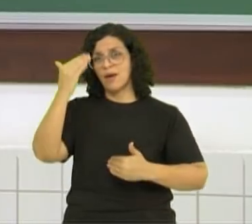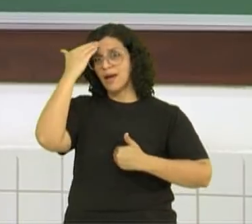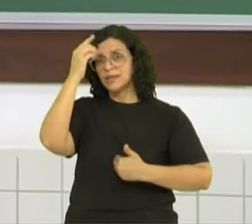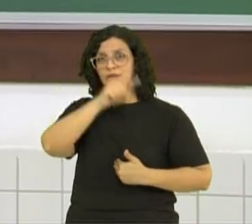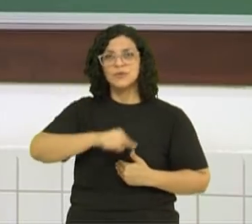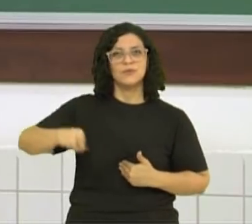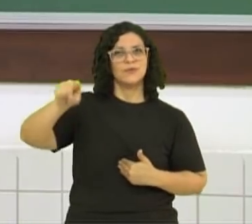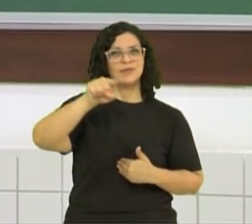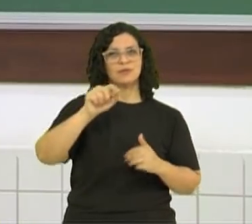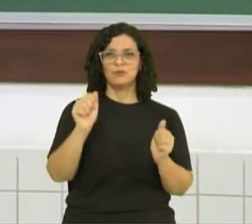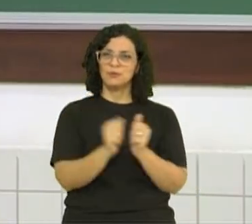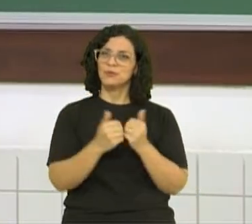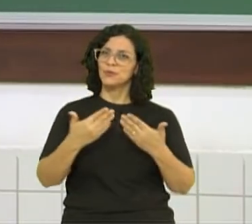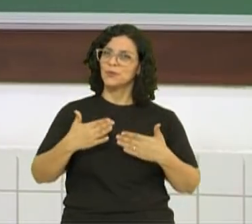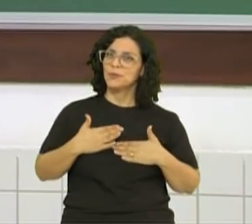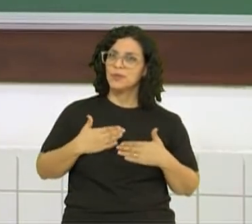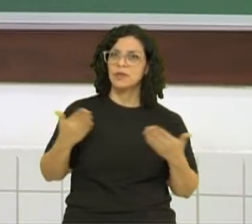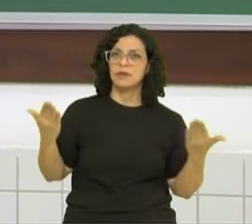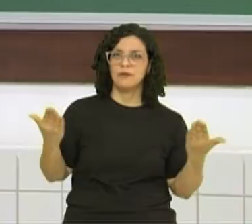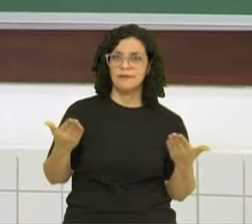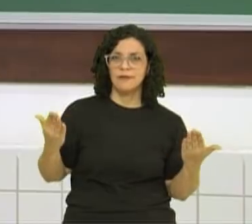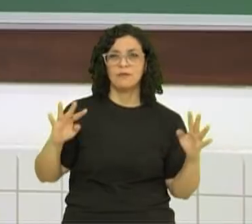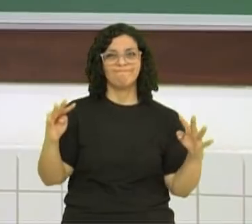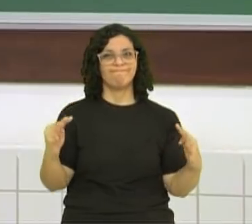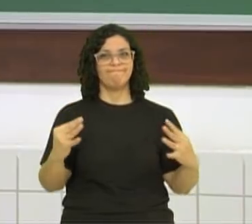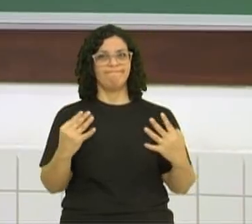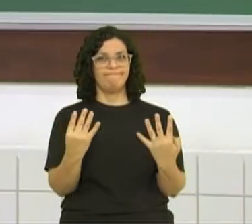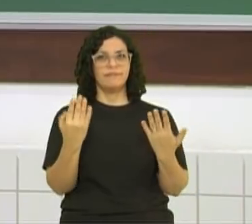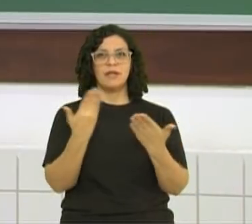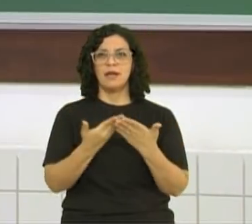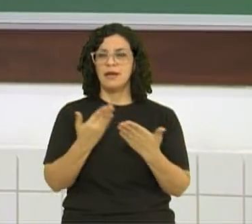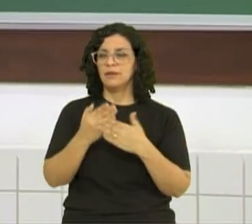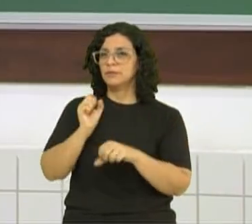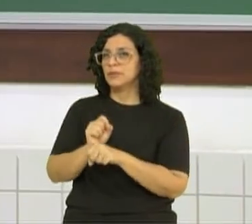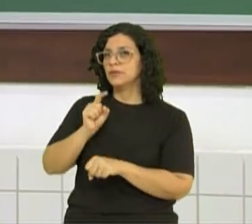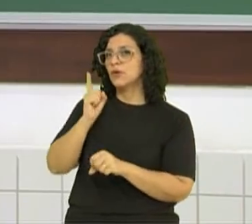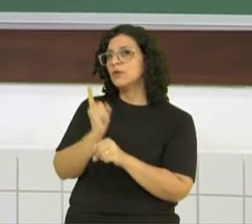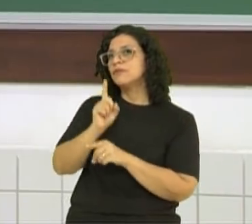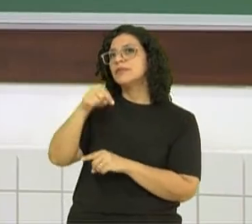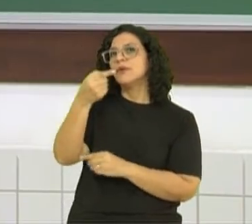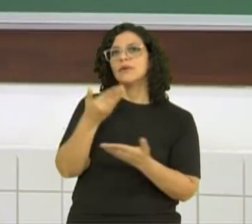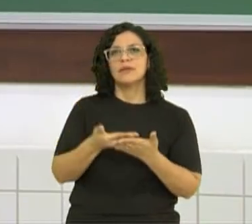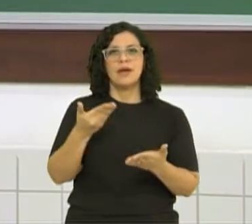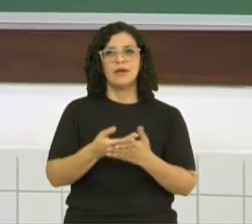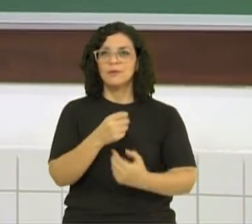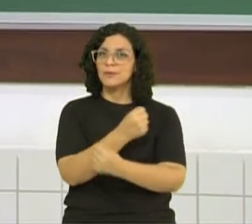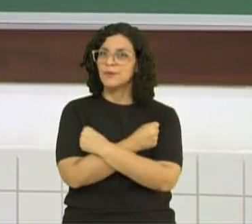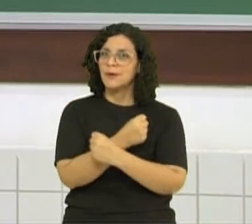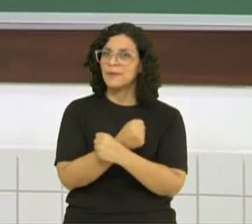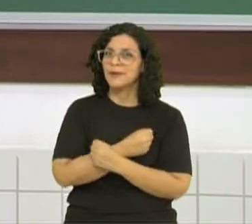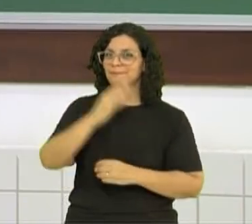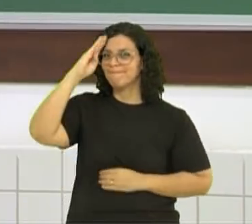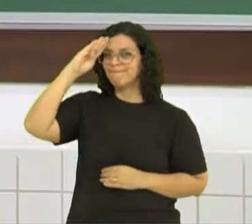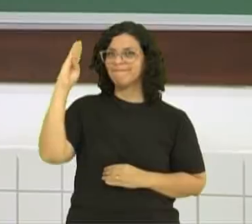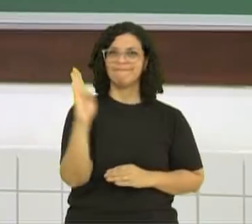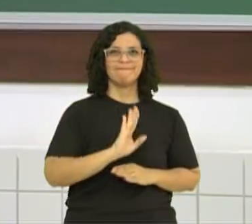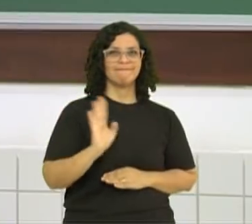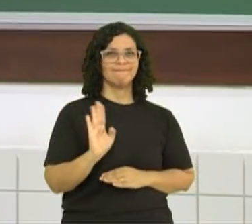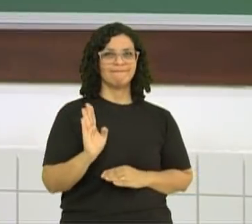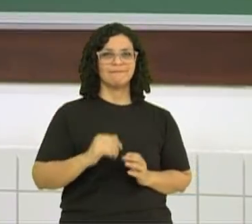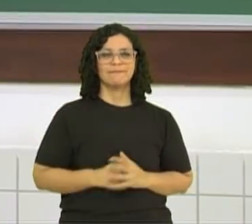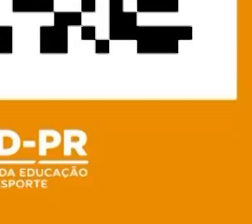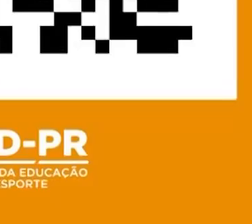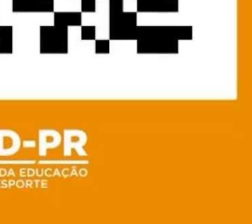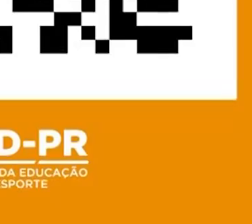Agradeço a companhia de vocês que estão acompanhando essa aula, espero encontrá-los nas nossas próximas aulas. Forte abraço a todos e Datê Baiô!